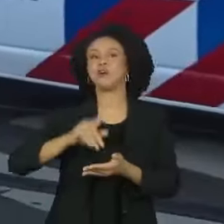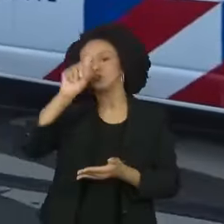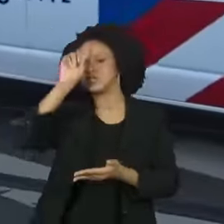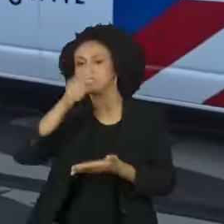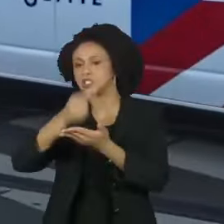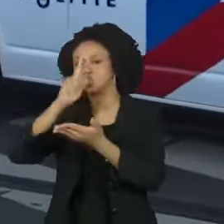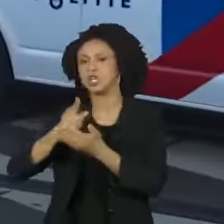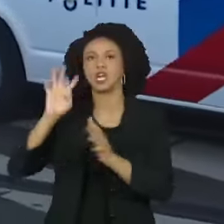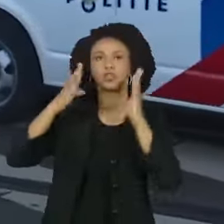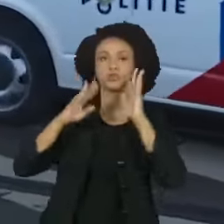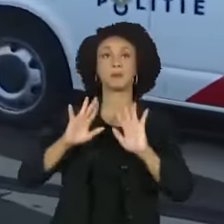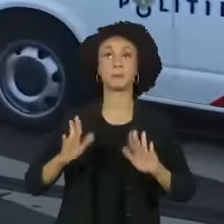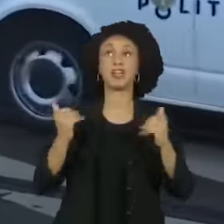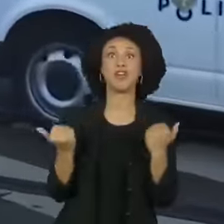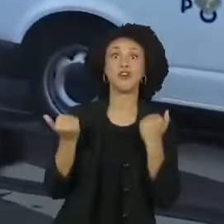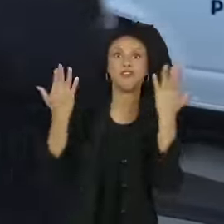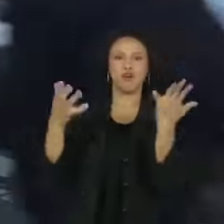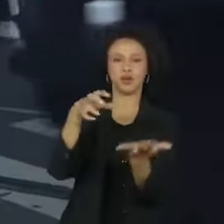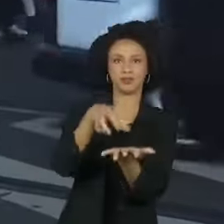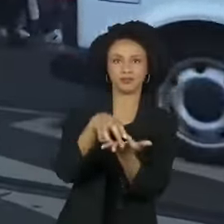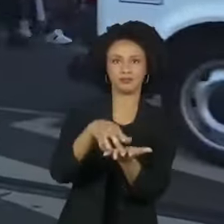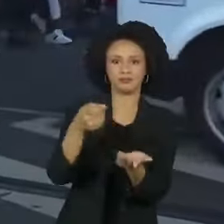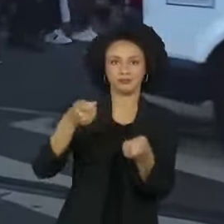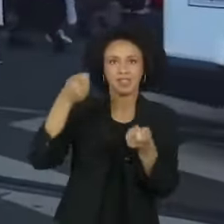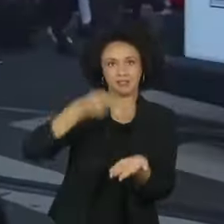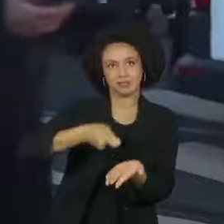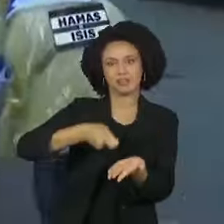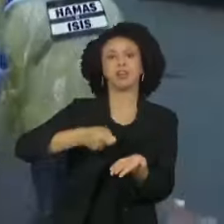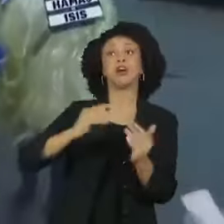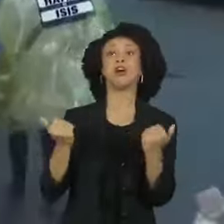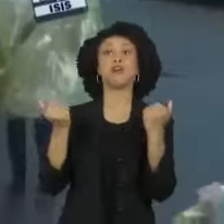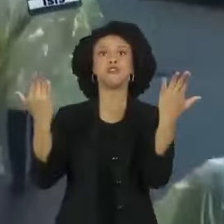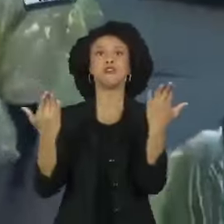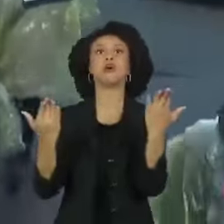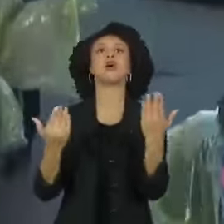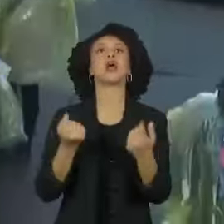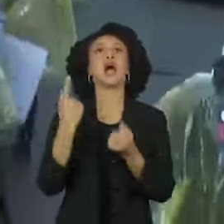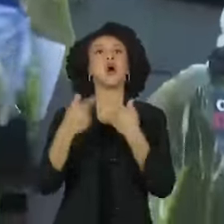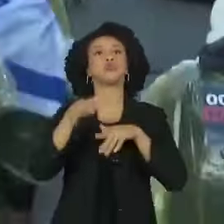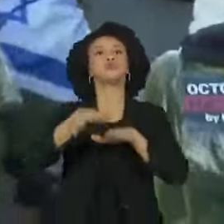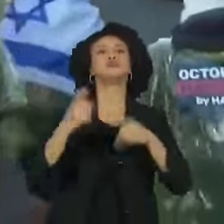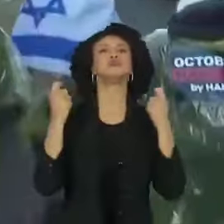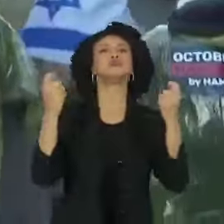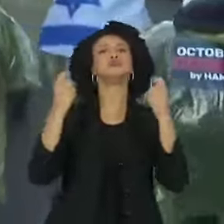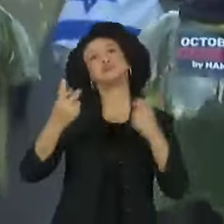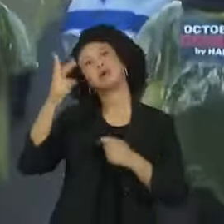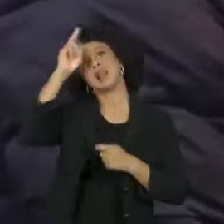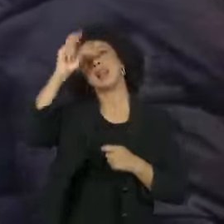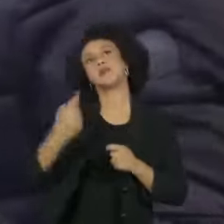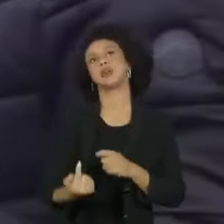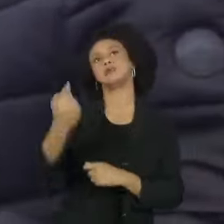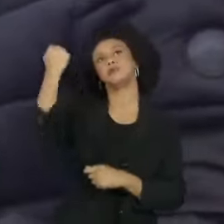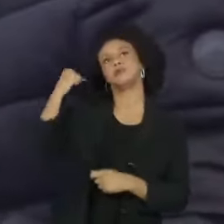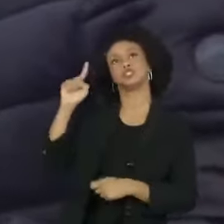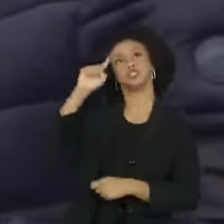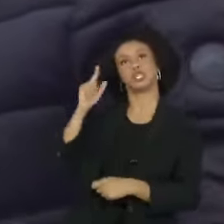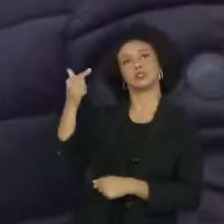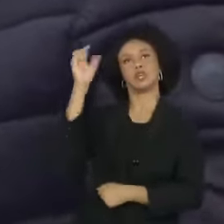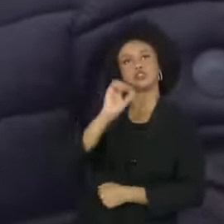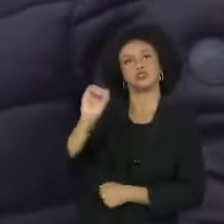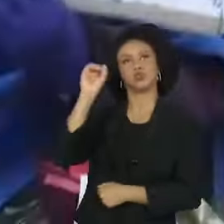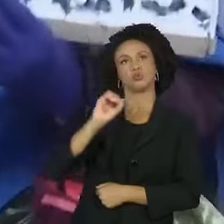lado de fora da corte manifestantes lembraram os ataques terroristas do ramaz contra Israel em 7 de outubro e